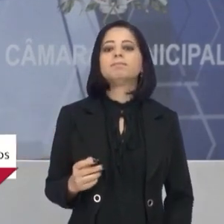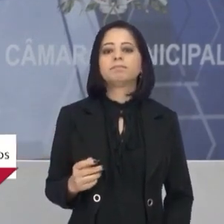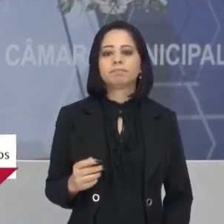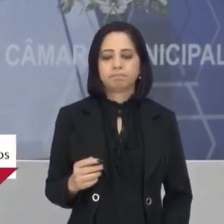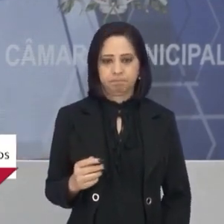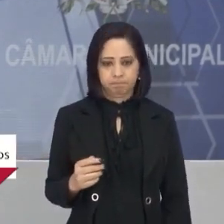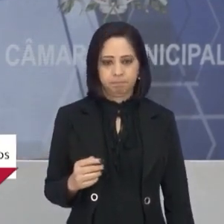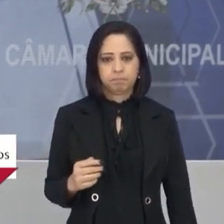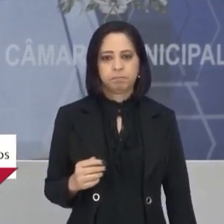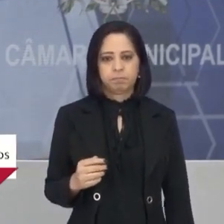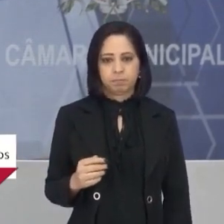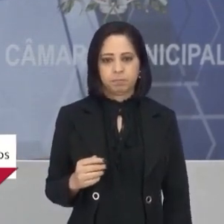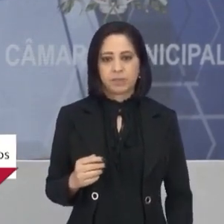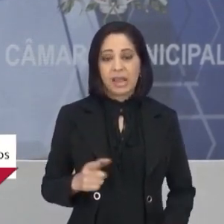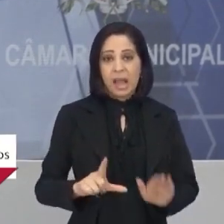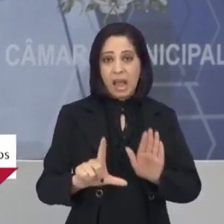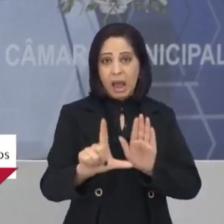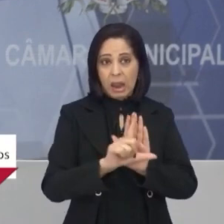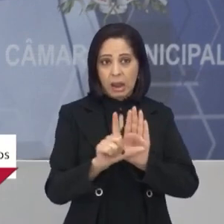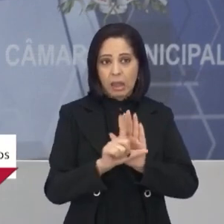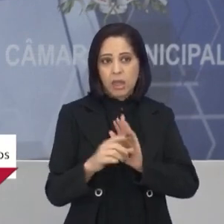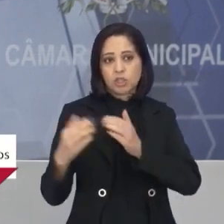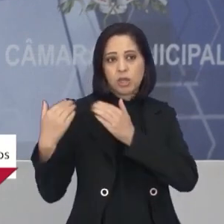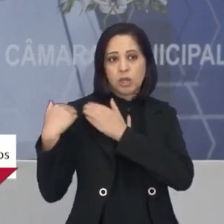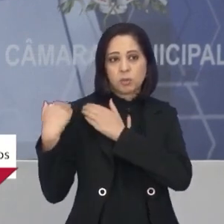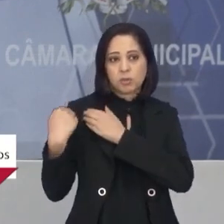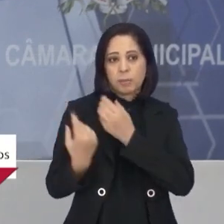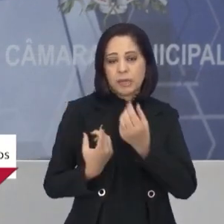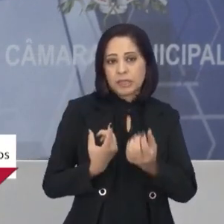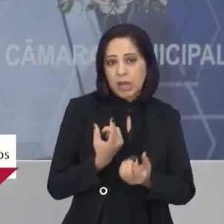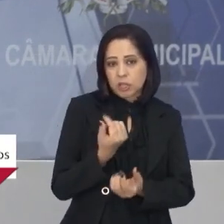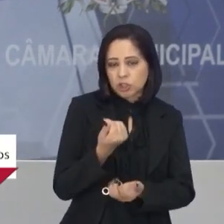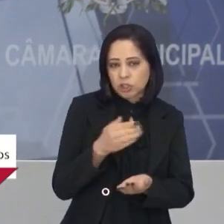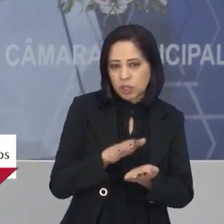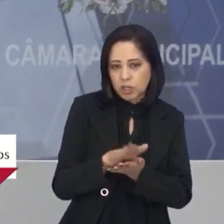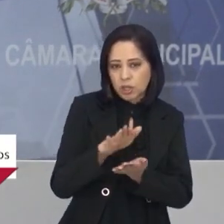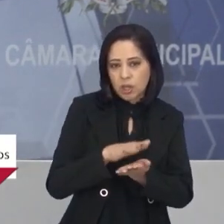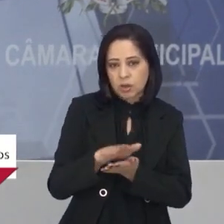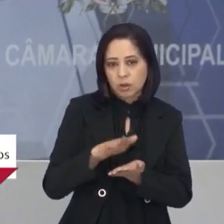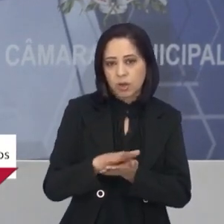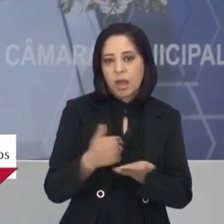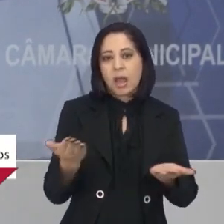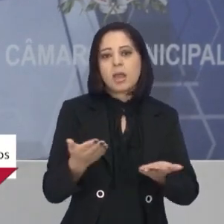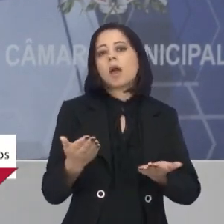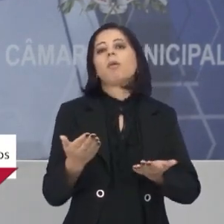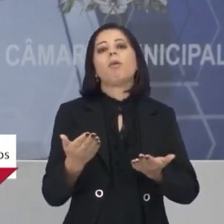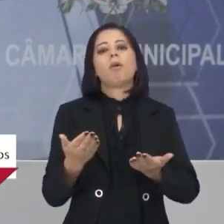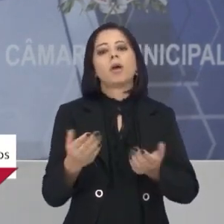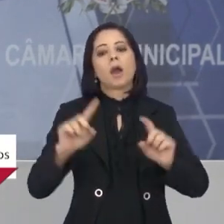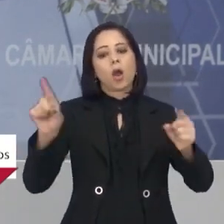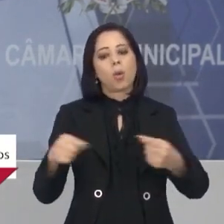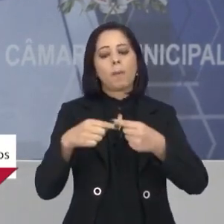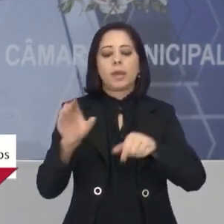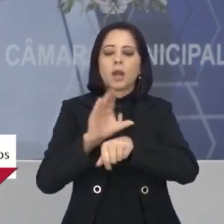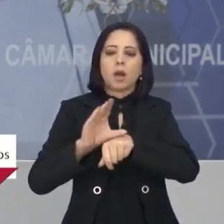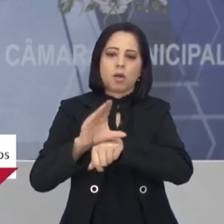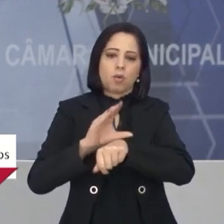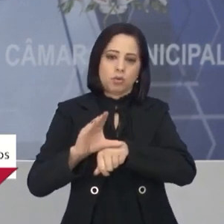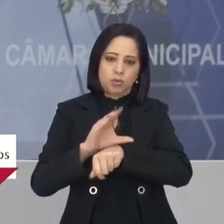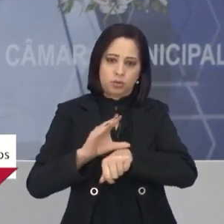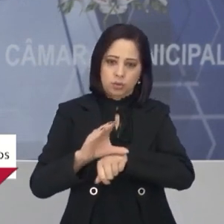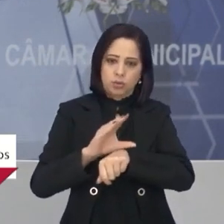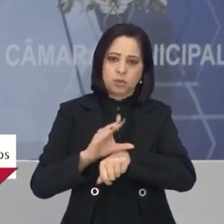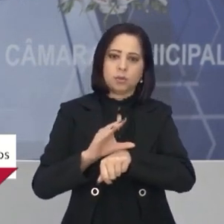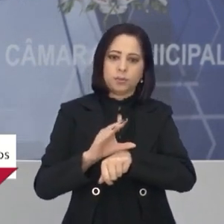na tinha na tem na lei de responsabilidade fiscal mas foi que foi para conito constitucional com a série de vedações